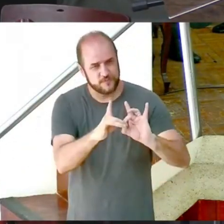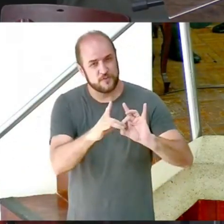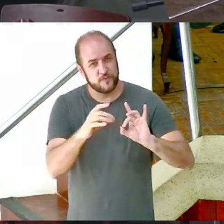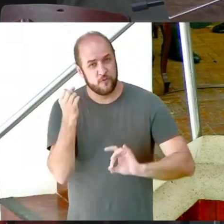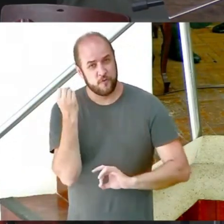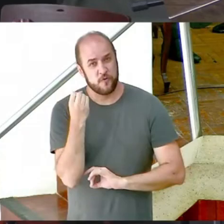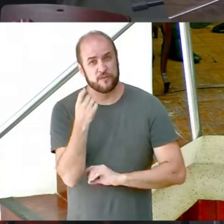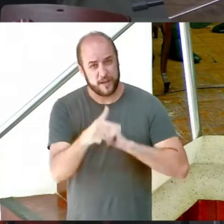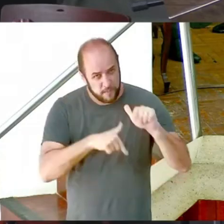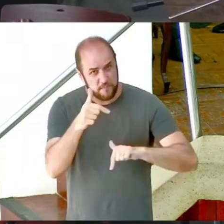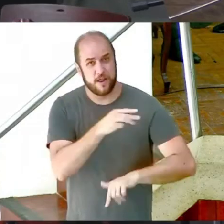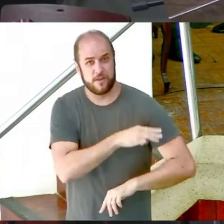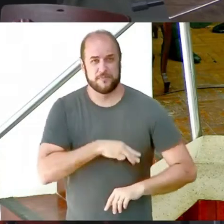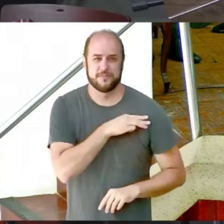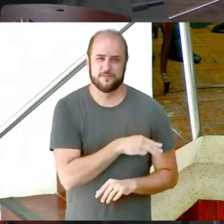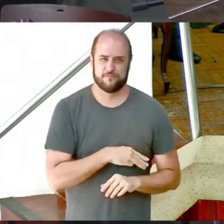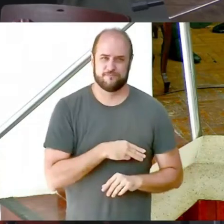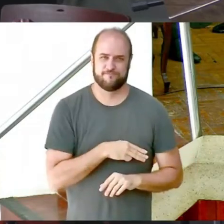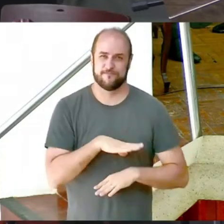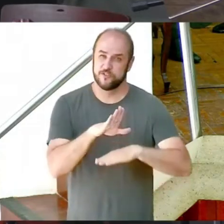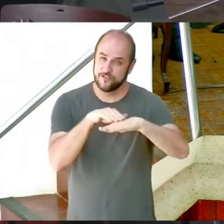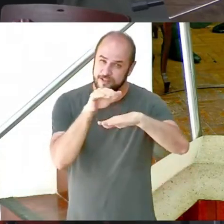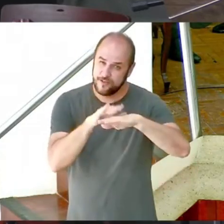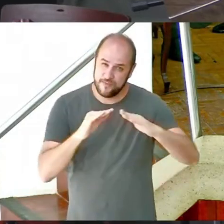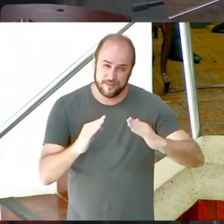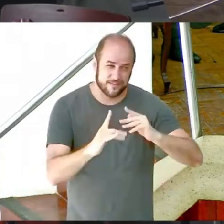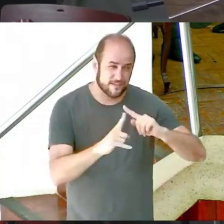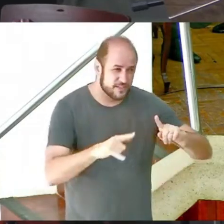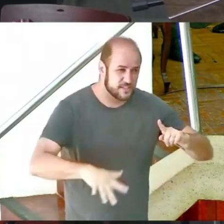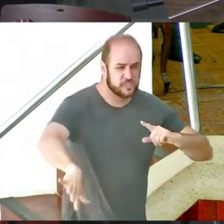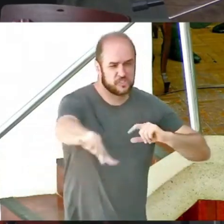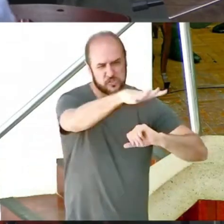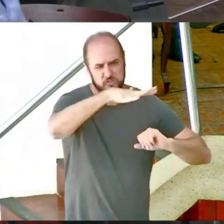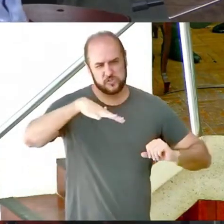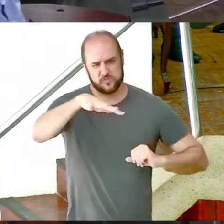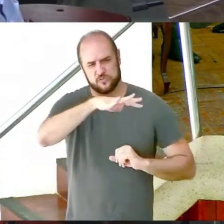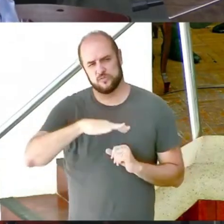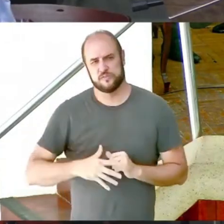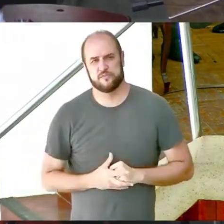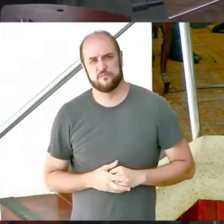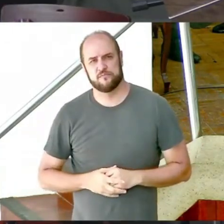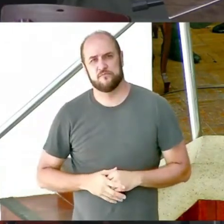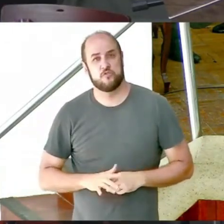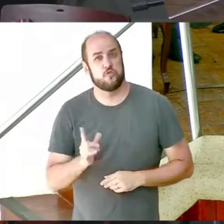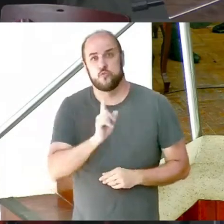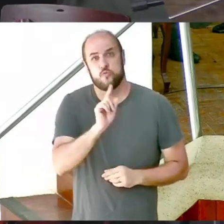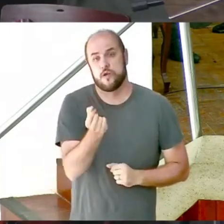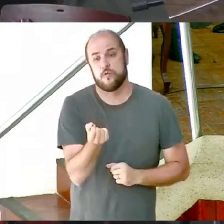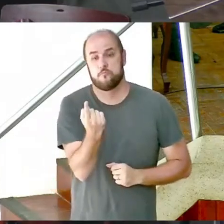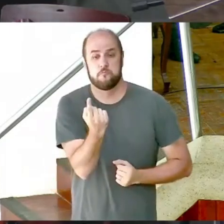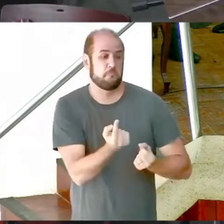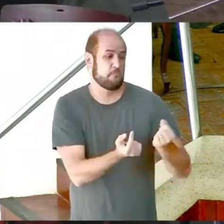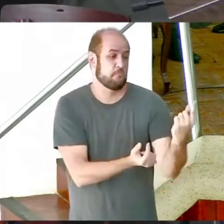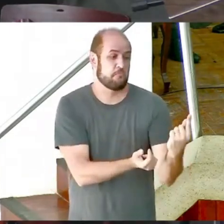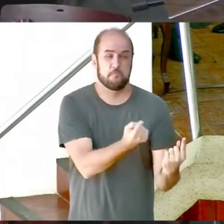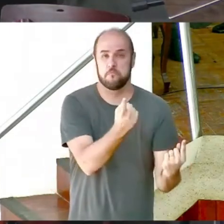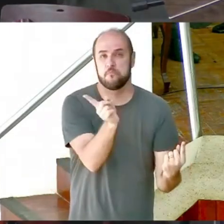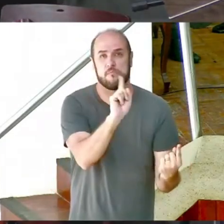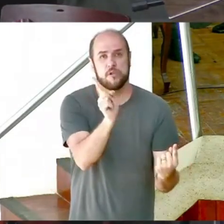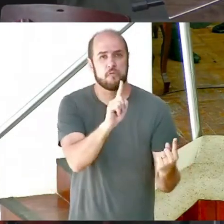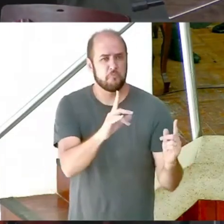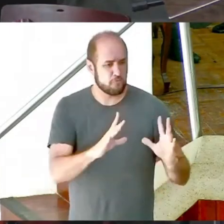chamado obrigatório à sua igreja. Não a alguns, mas a toda a